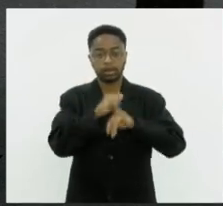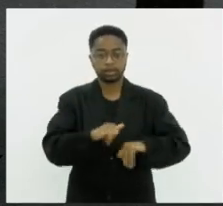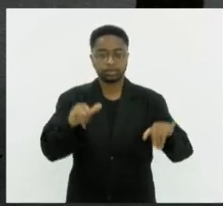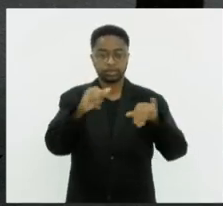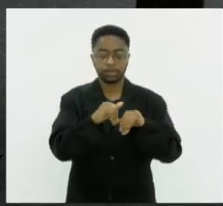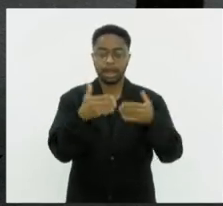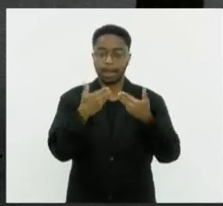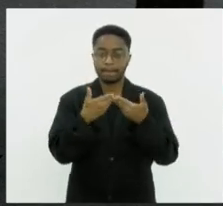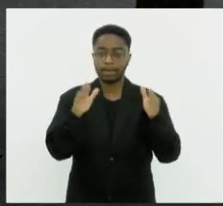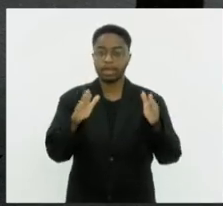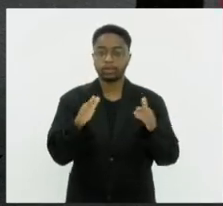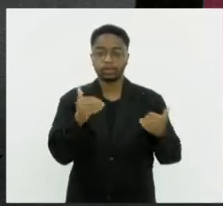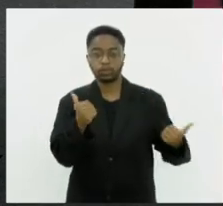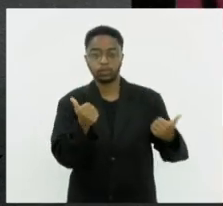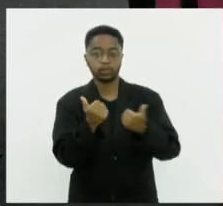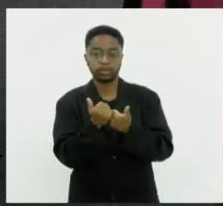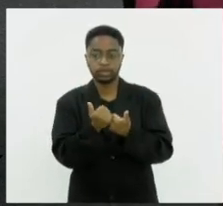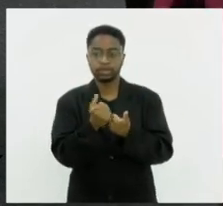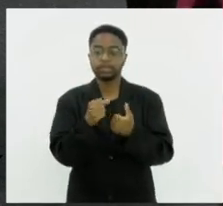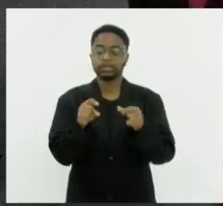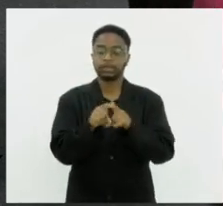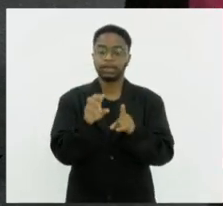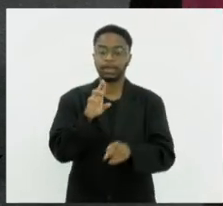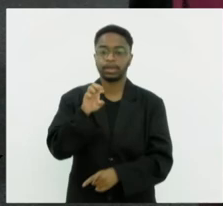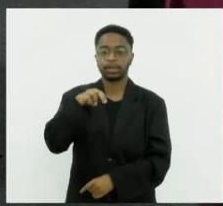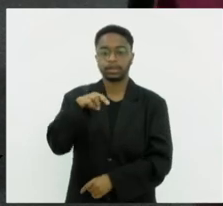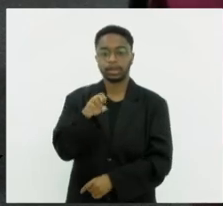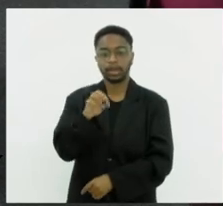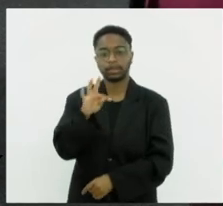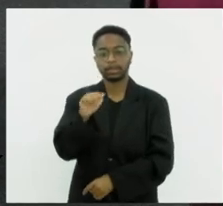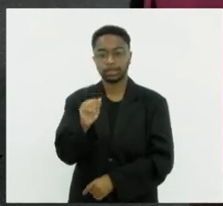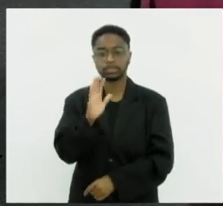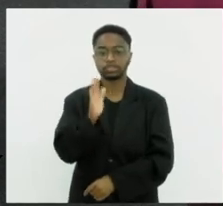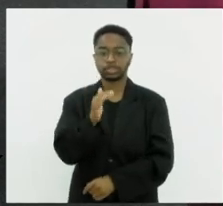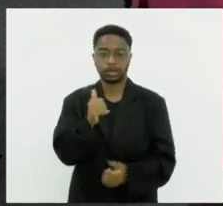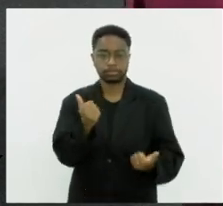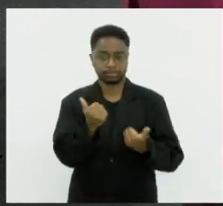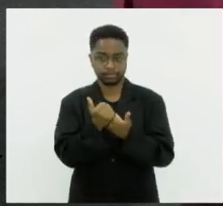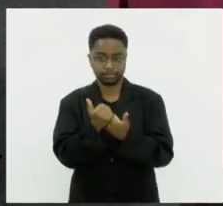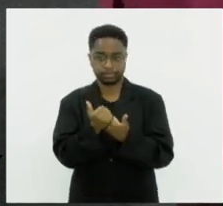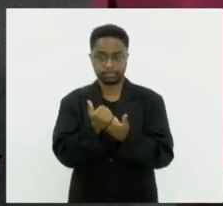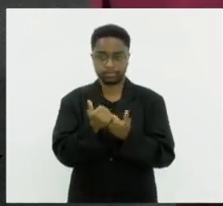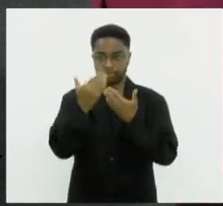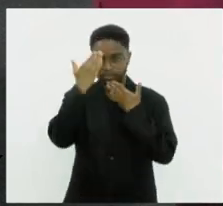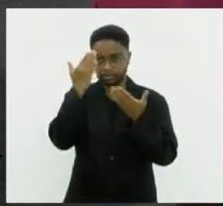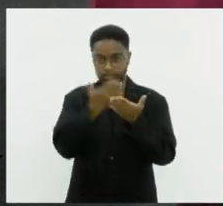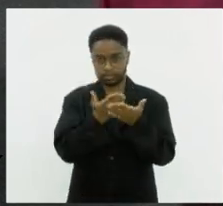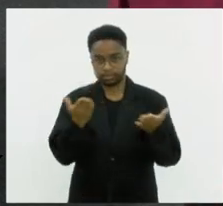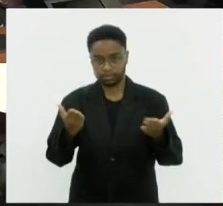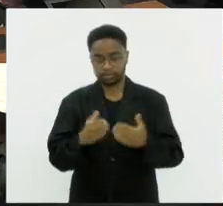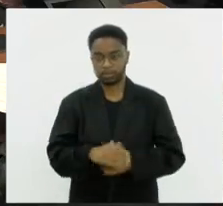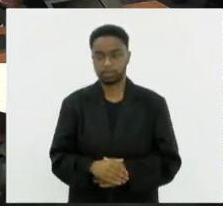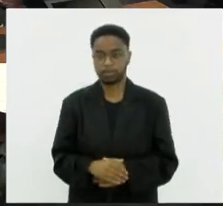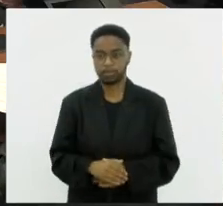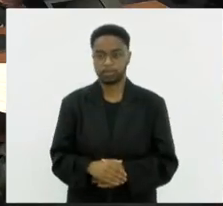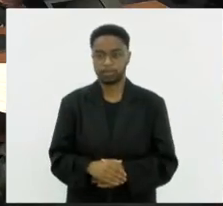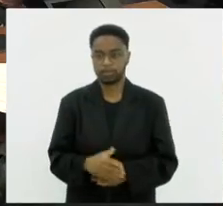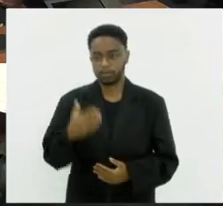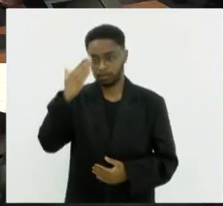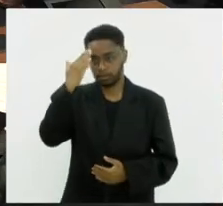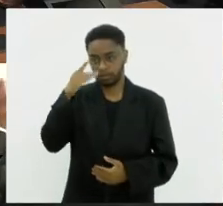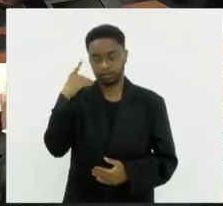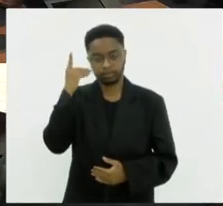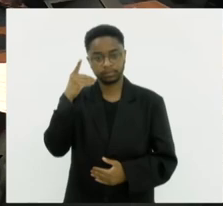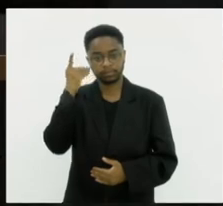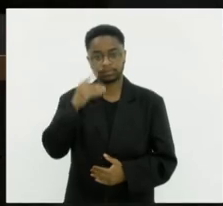a coautoria, o meu projeto. Aí a Renata já está aí, tá bom? Obrigada a todos. Obrigada, deputada.